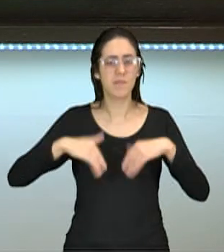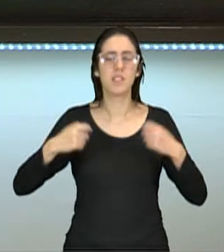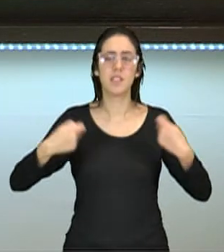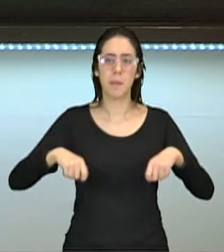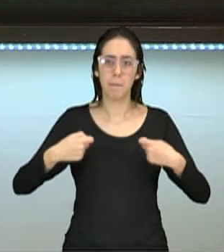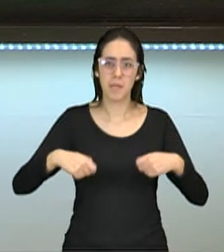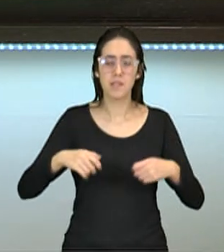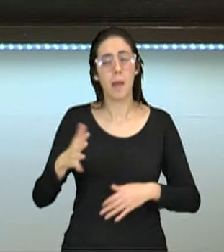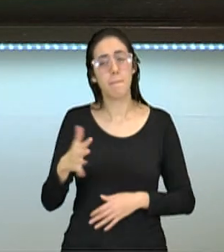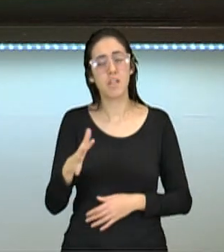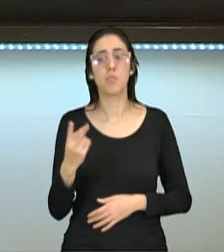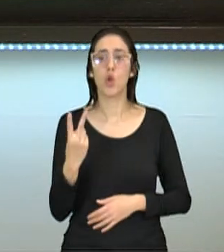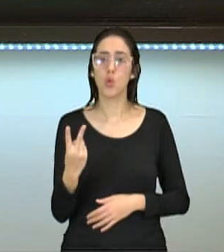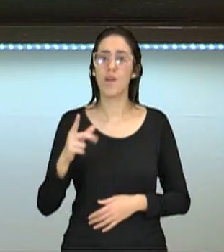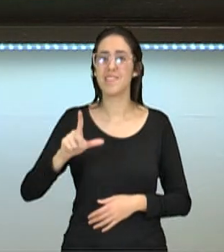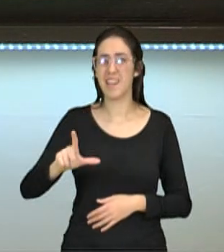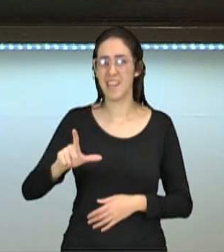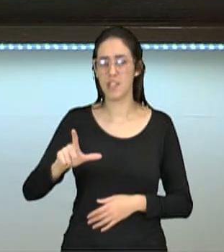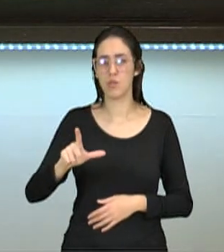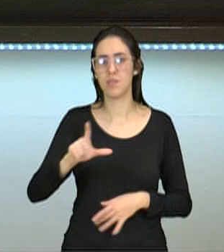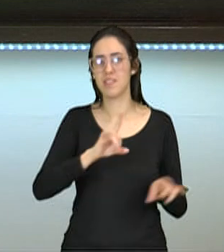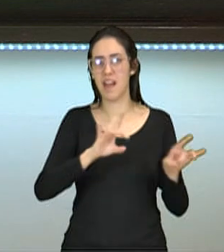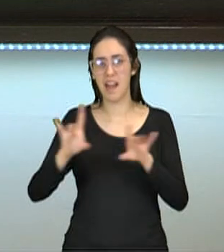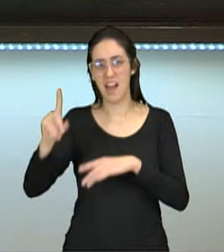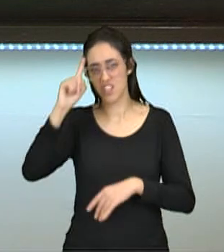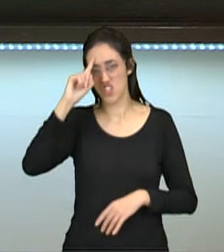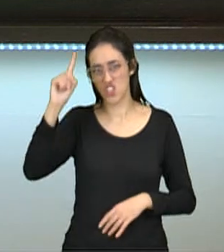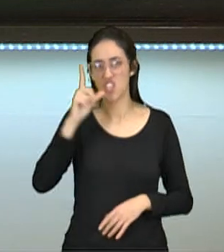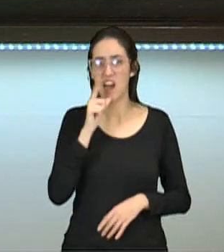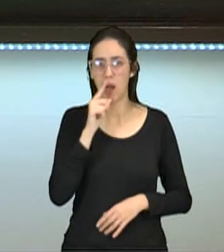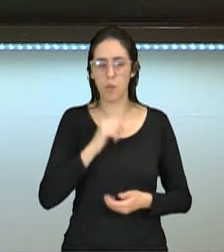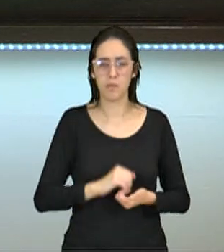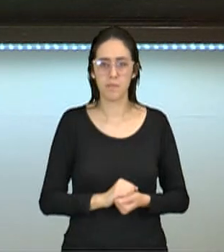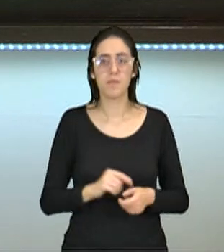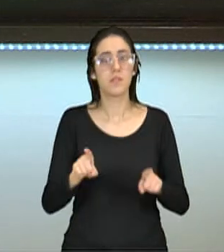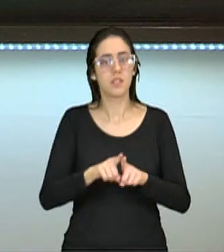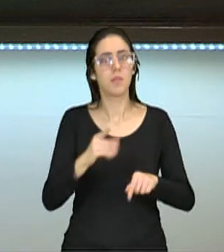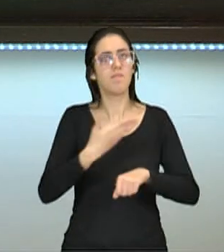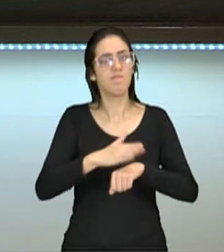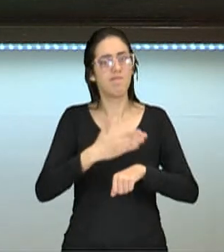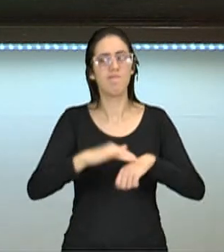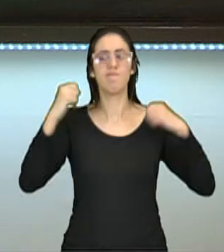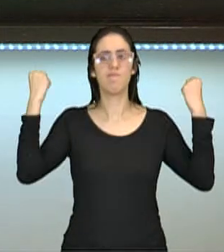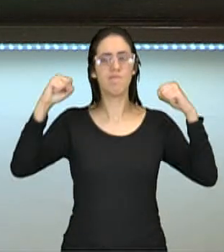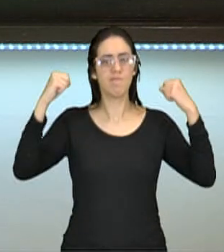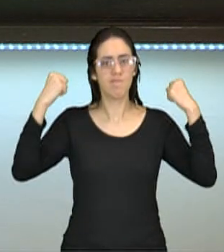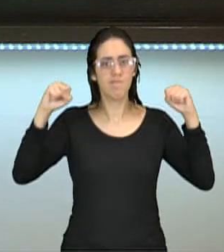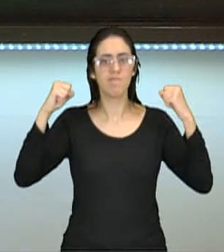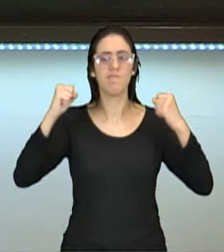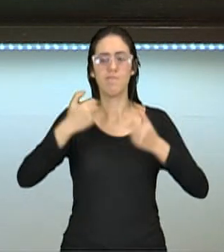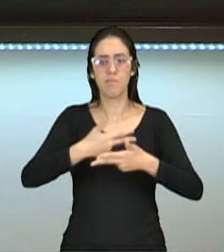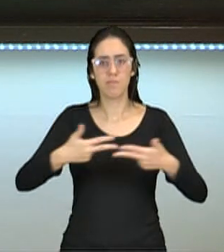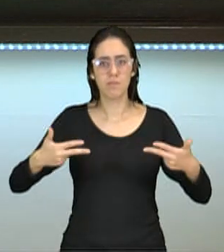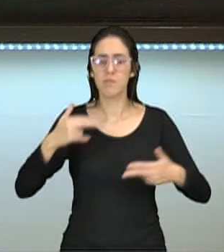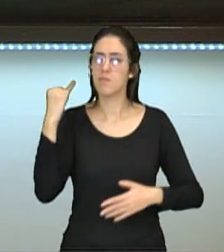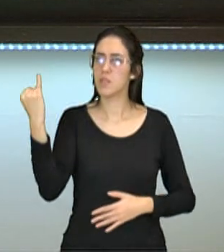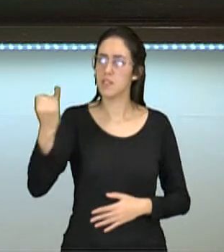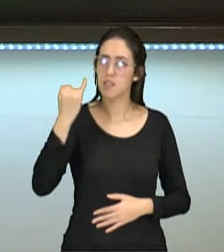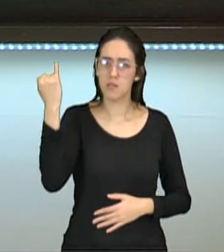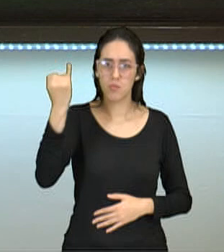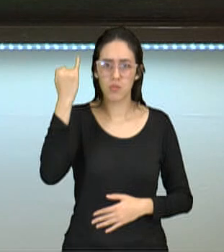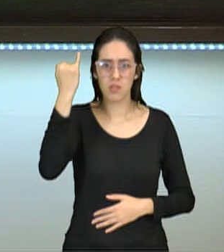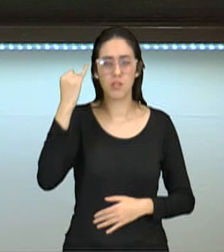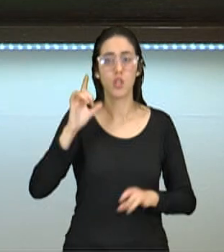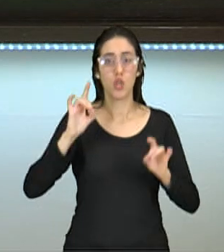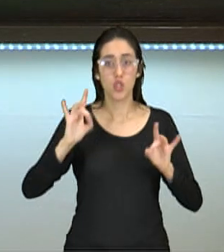no mínimo 2 litros de água por dia. Praticar atividades físicas, isso não vai trazer benefícios só